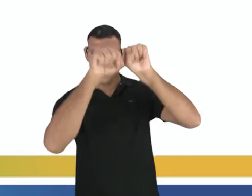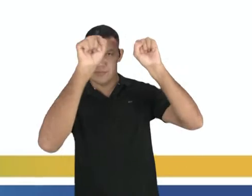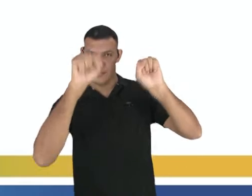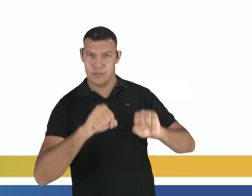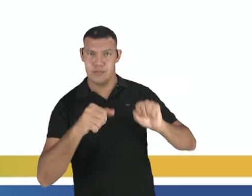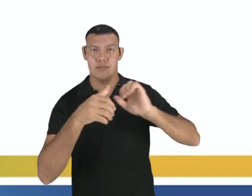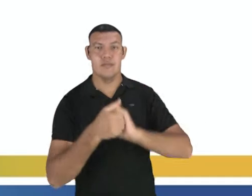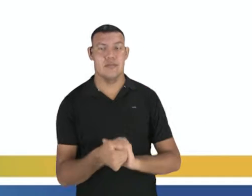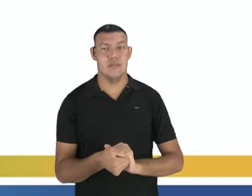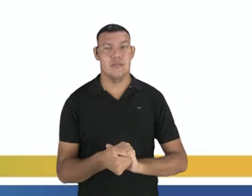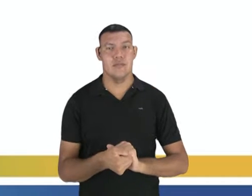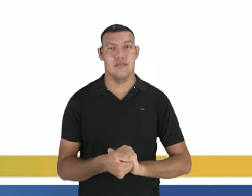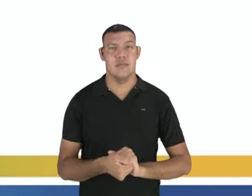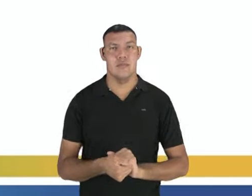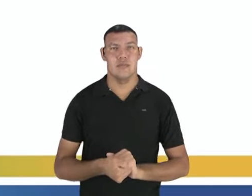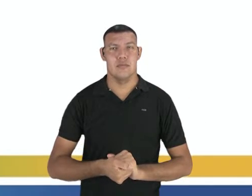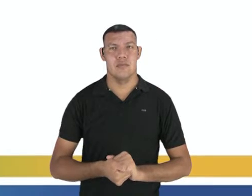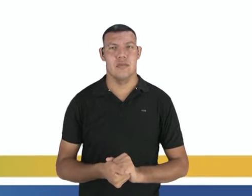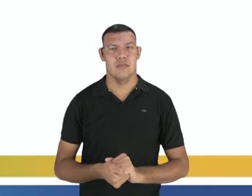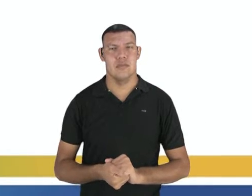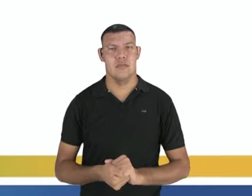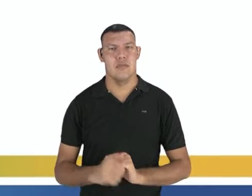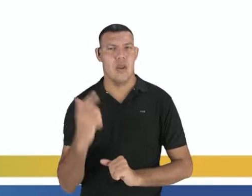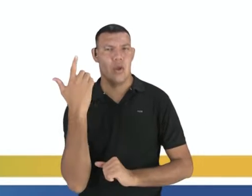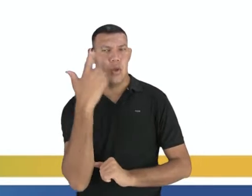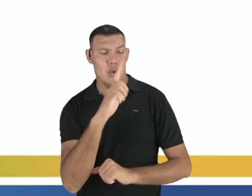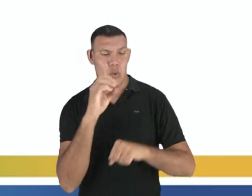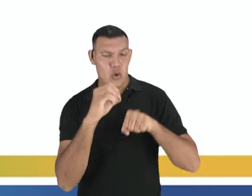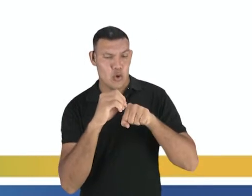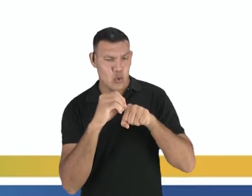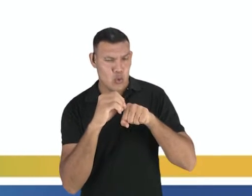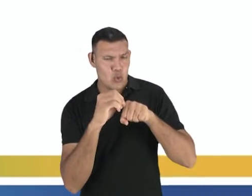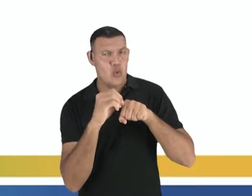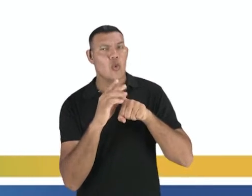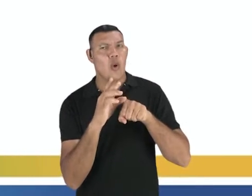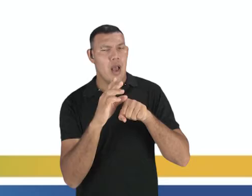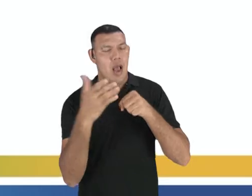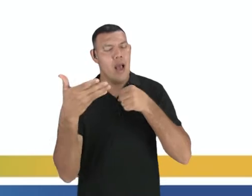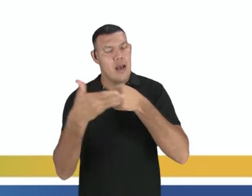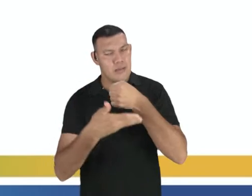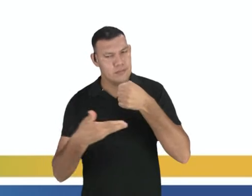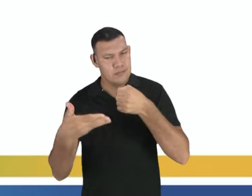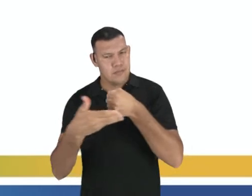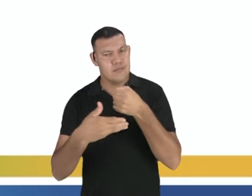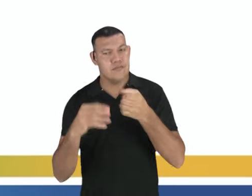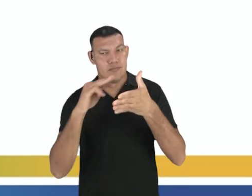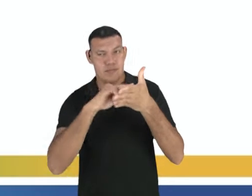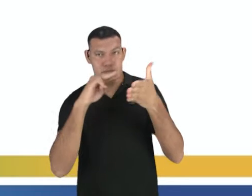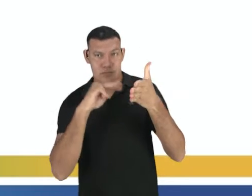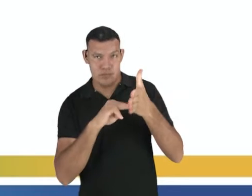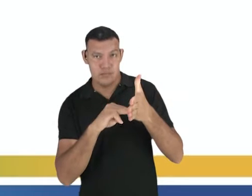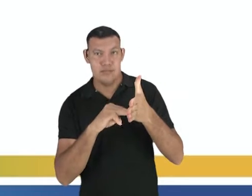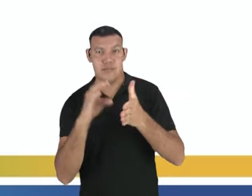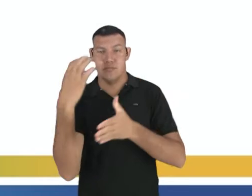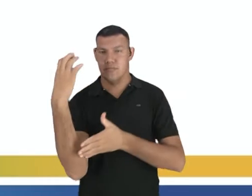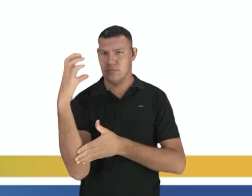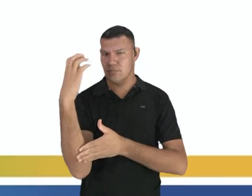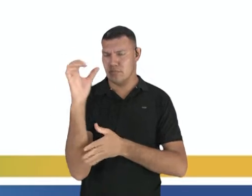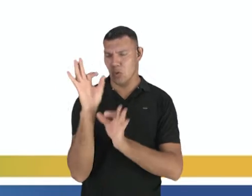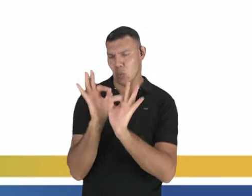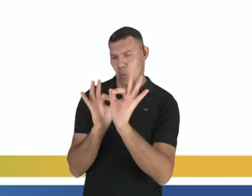sistema de conseguir o conhecimento baseado através de um método científico